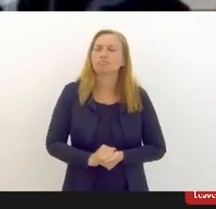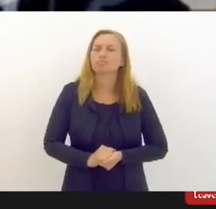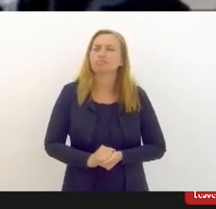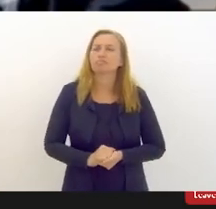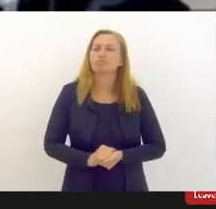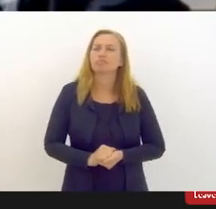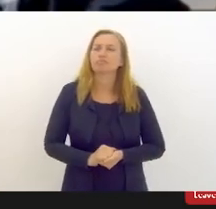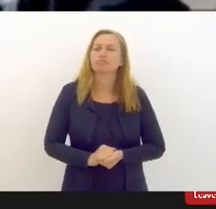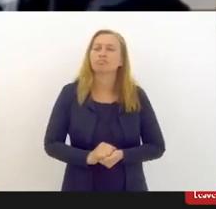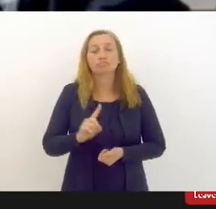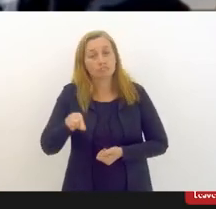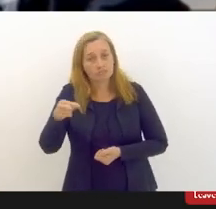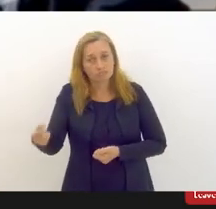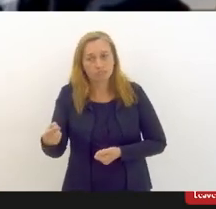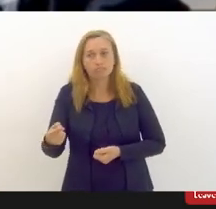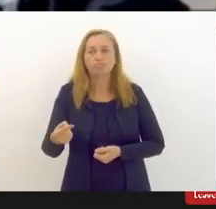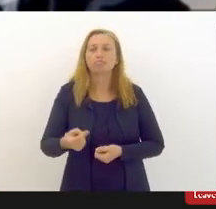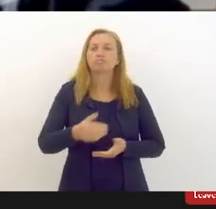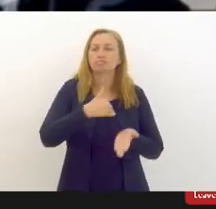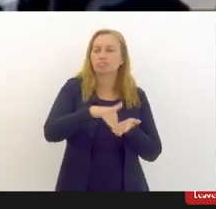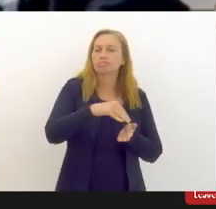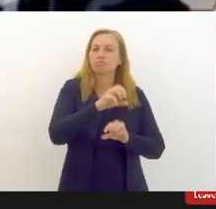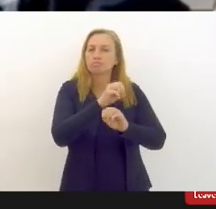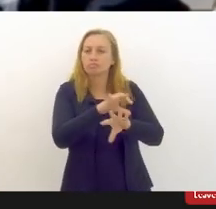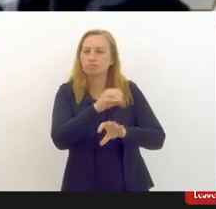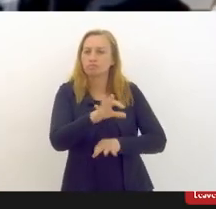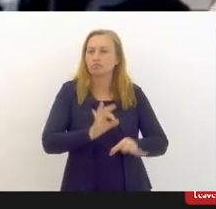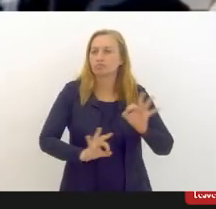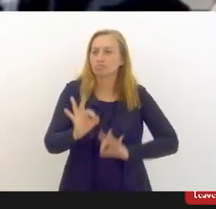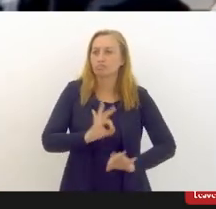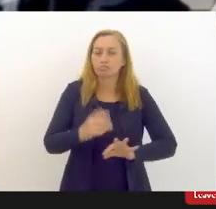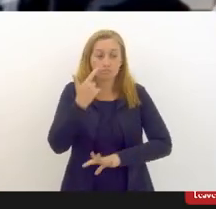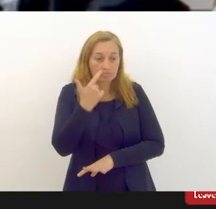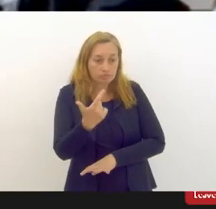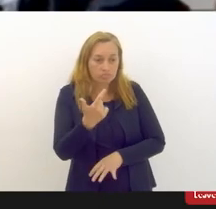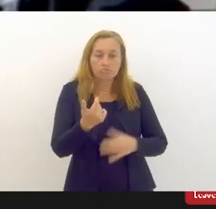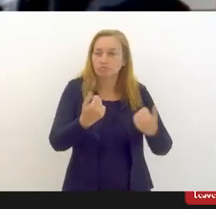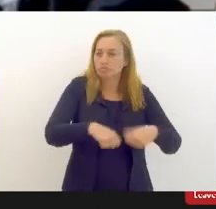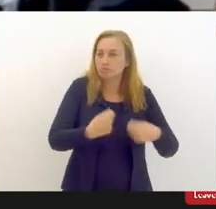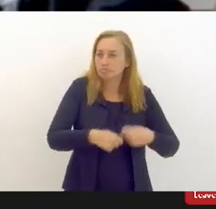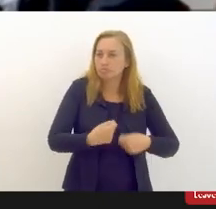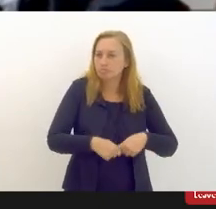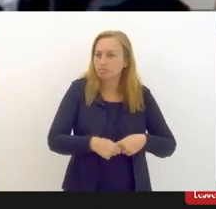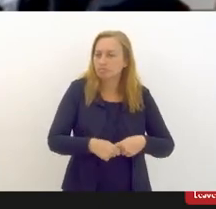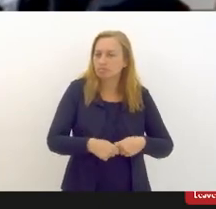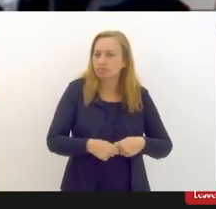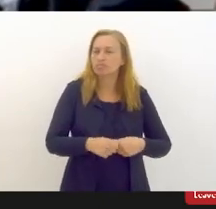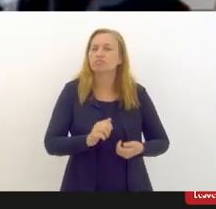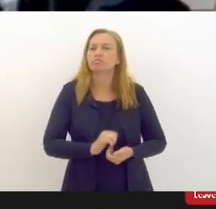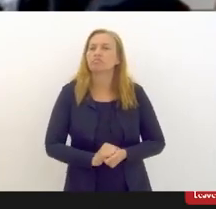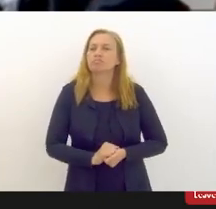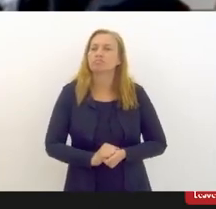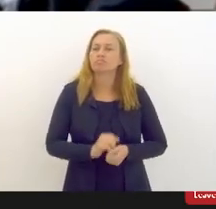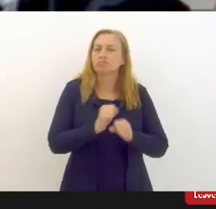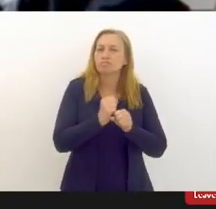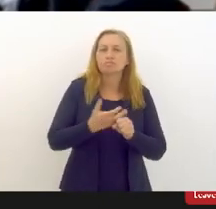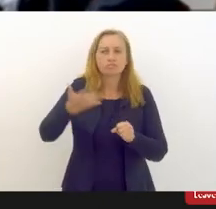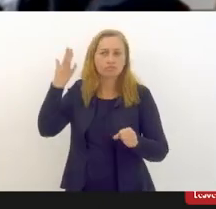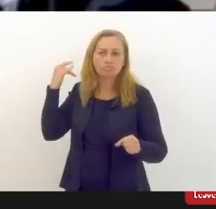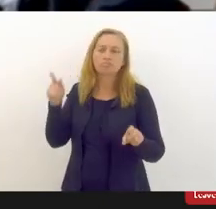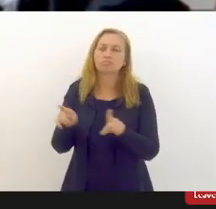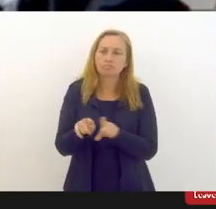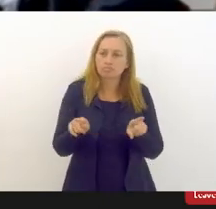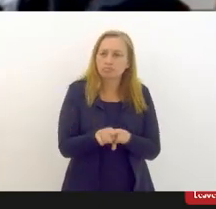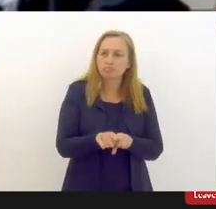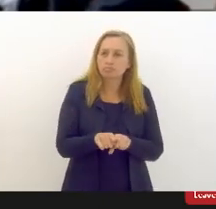aí fica um restante que a SEDUC tem um planejamento para suprir essa lacuna, não só no que permanece de vacância, de anos anteriores, como